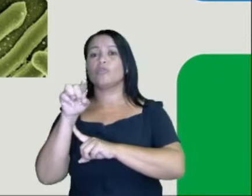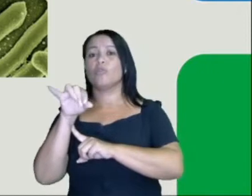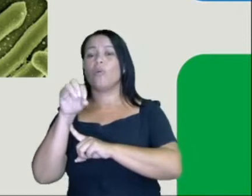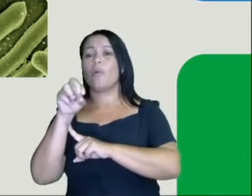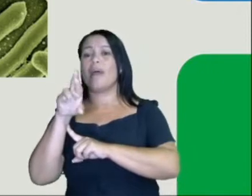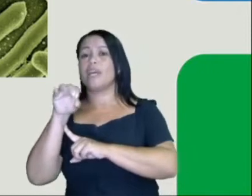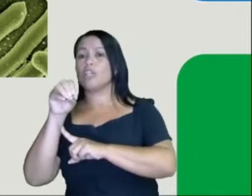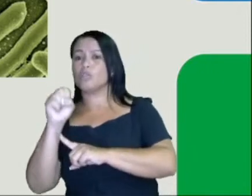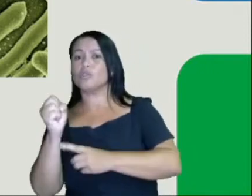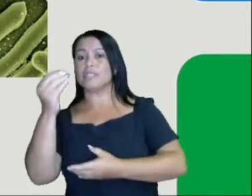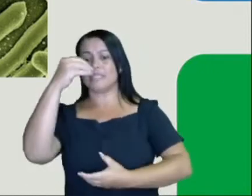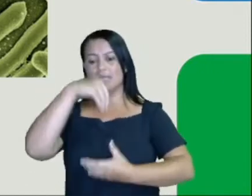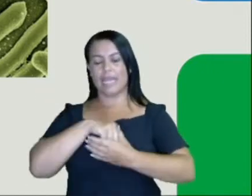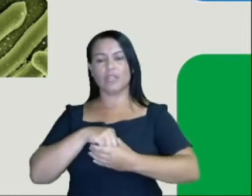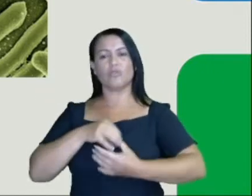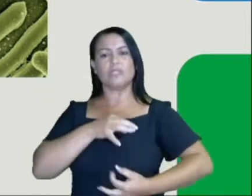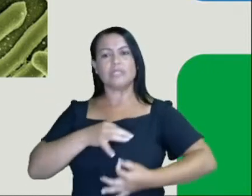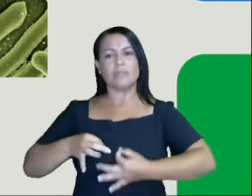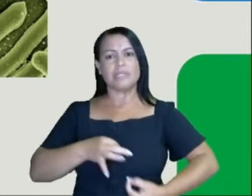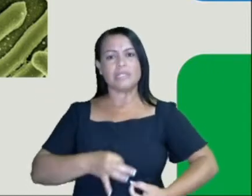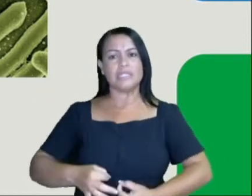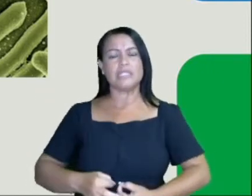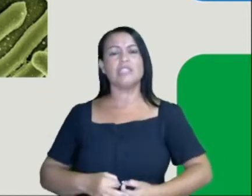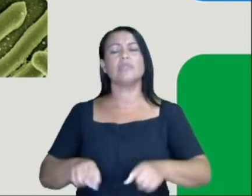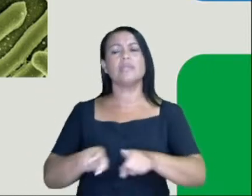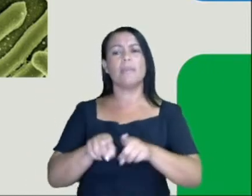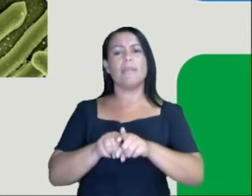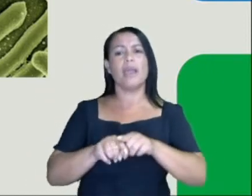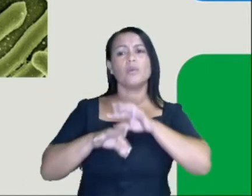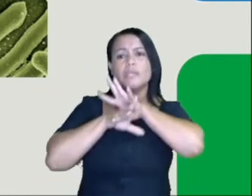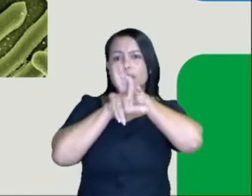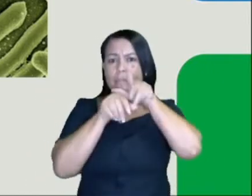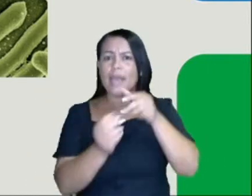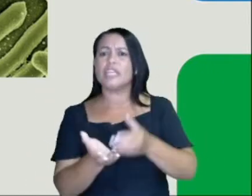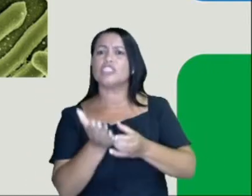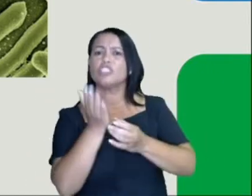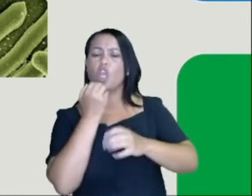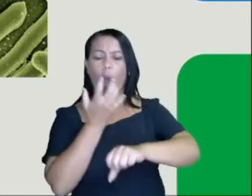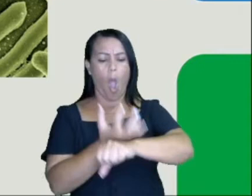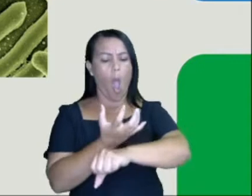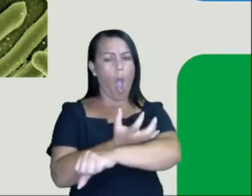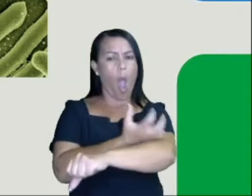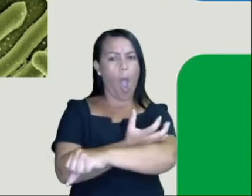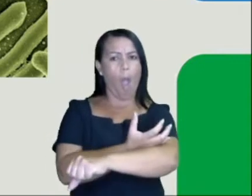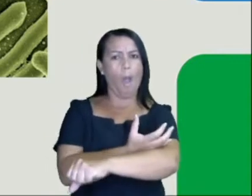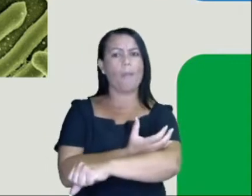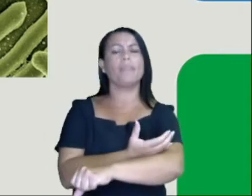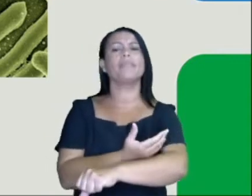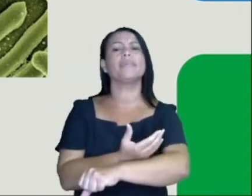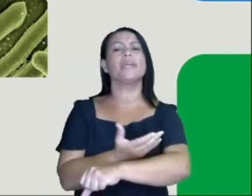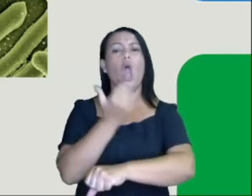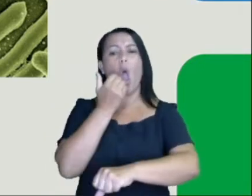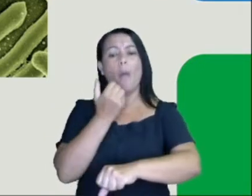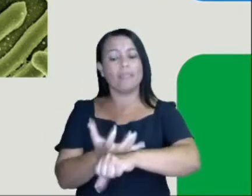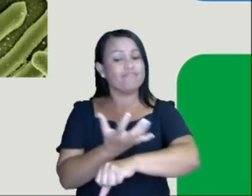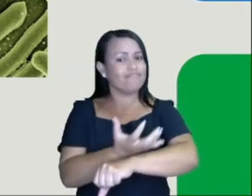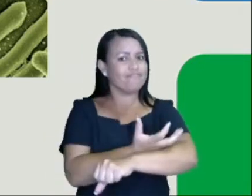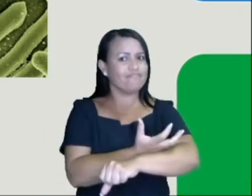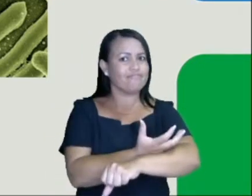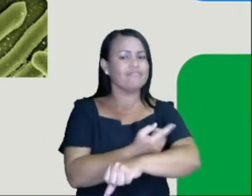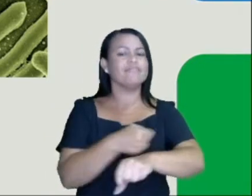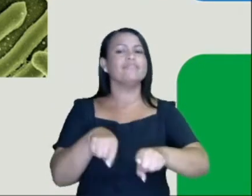digestivo, tanto o cupim como os animais que dependem, que se alimentam, os animais herbívoros que se alimentam de plantas,